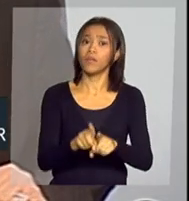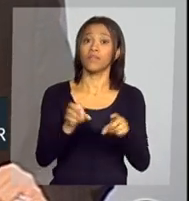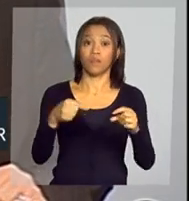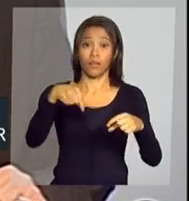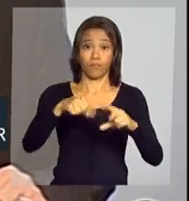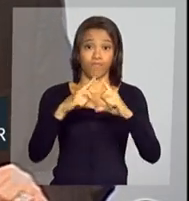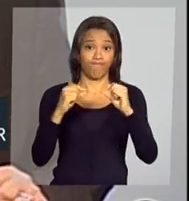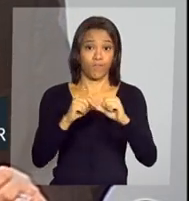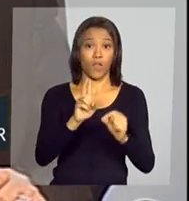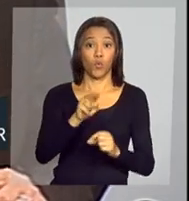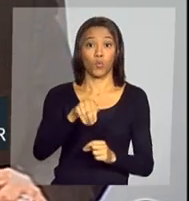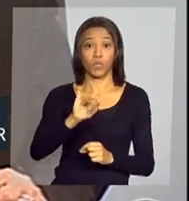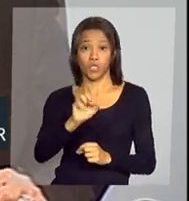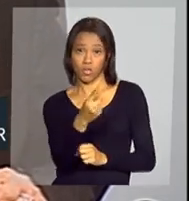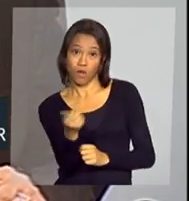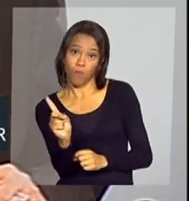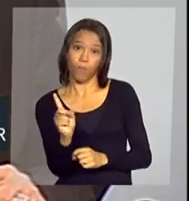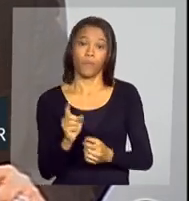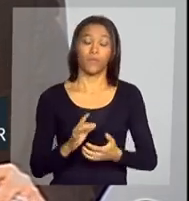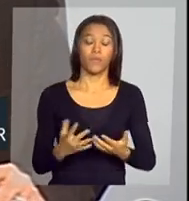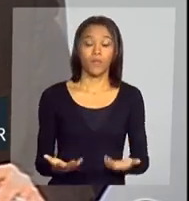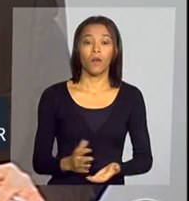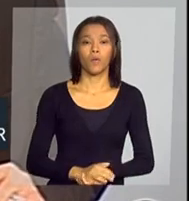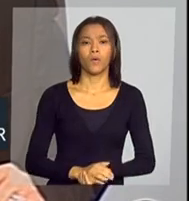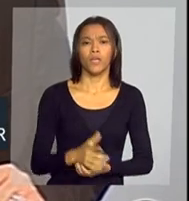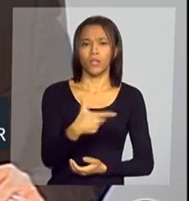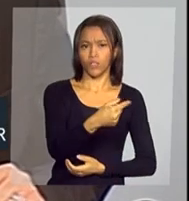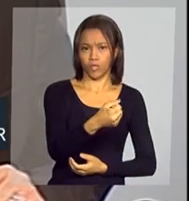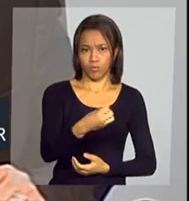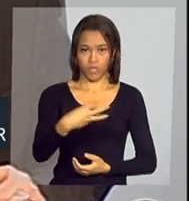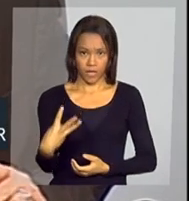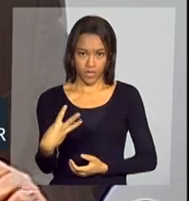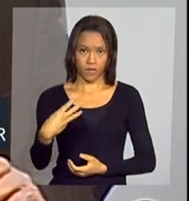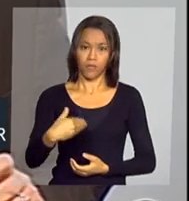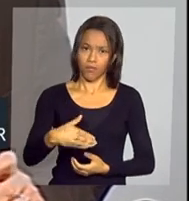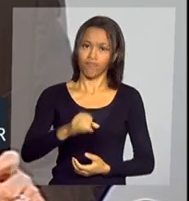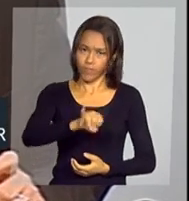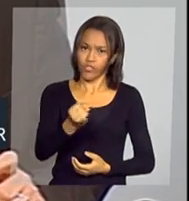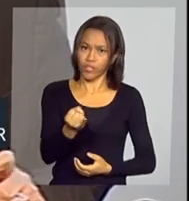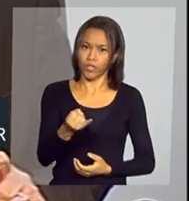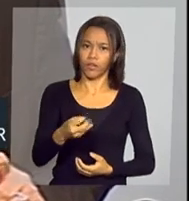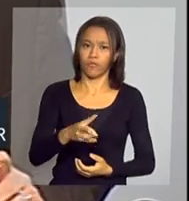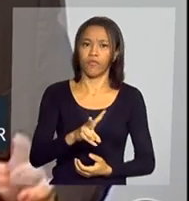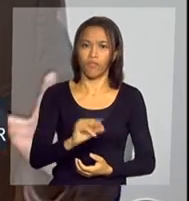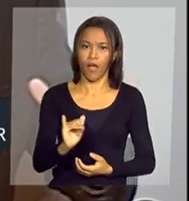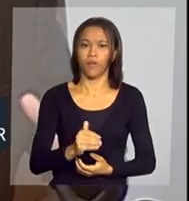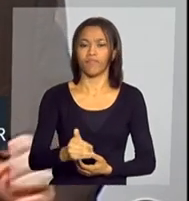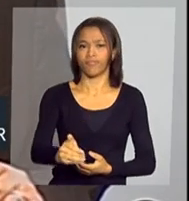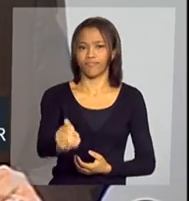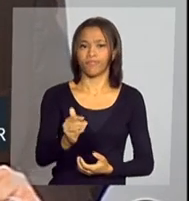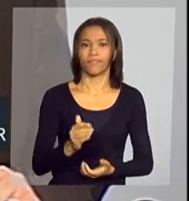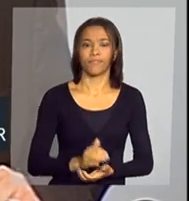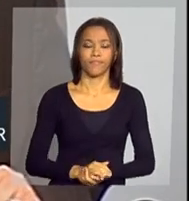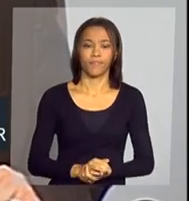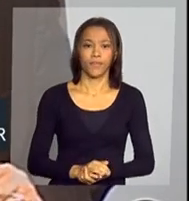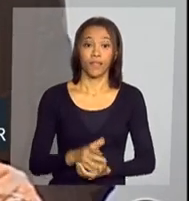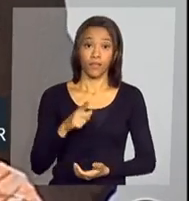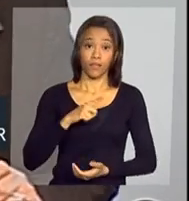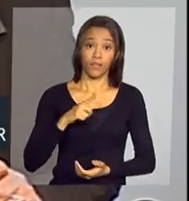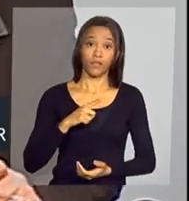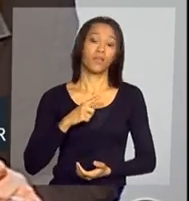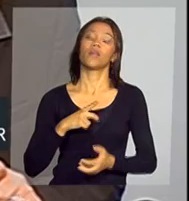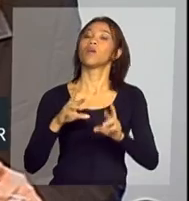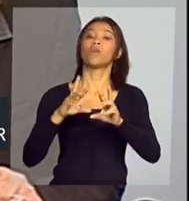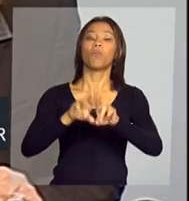2013 até na ainda em janeiro haverá uma um evento